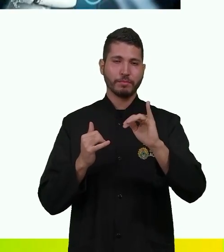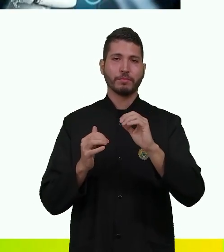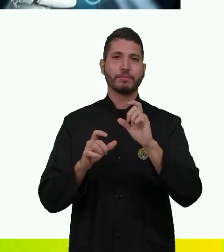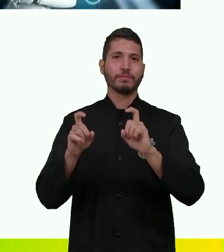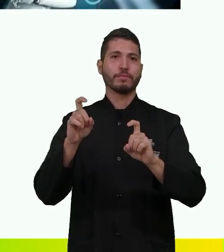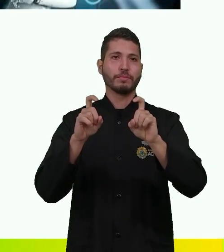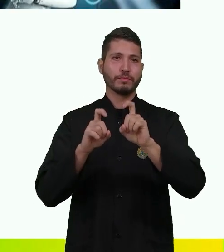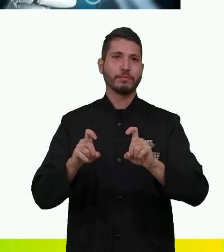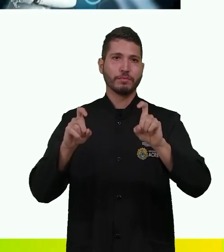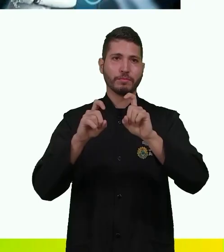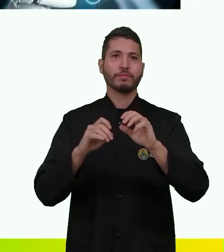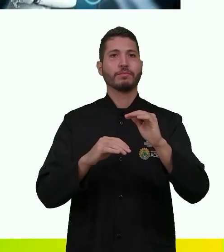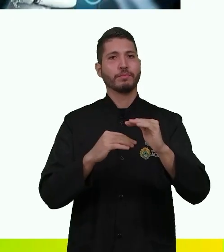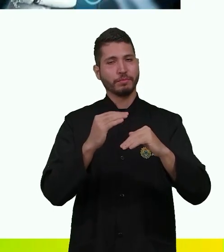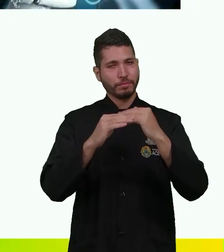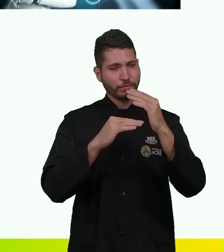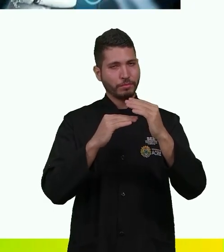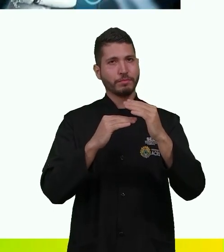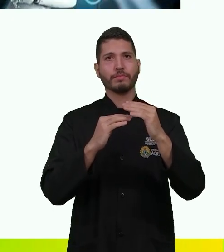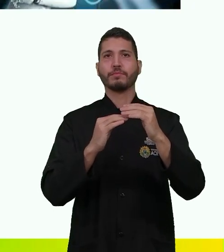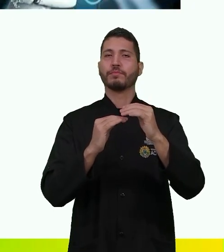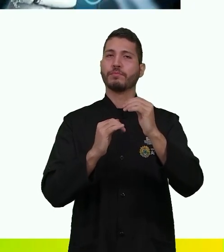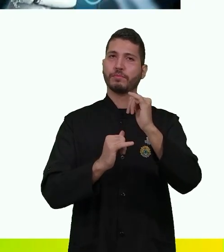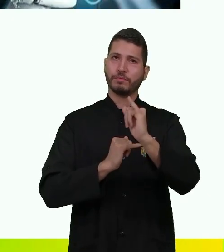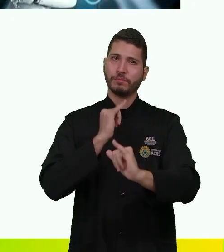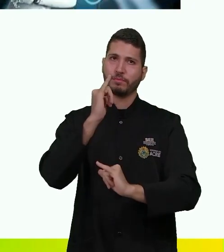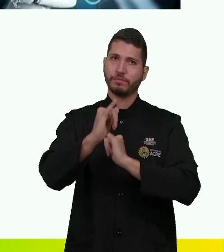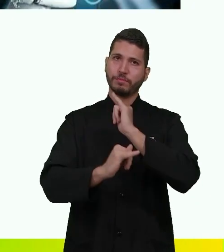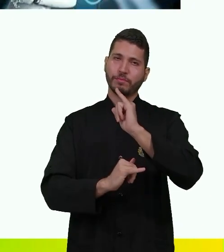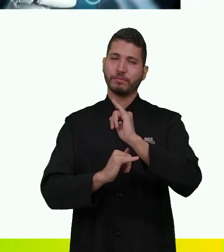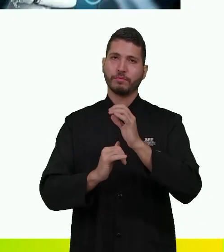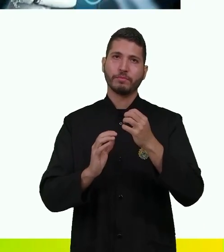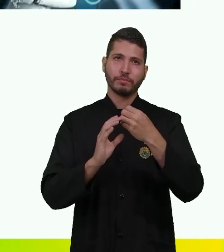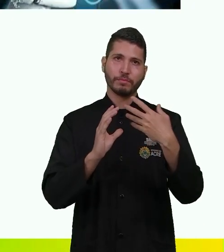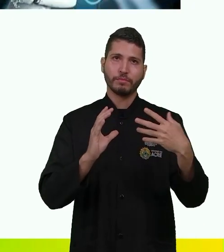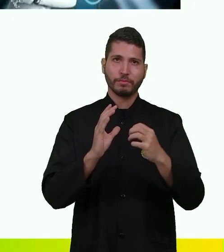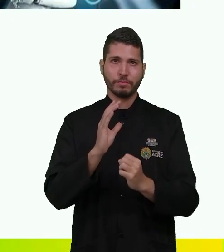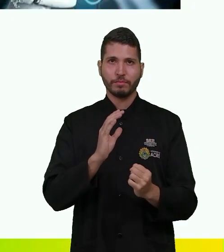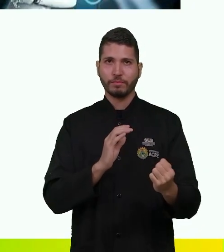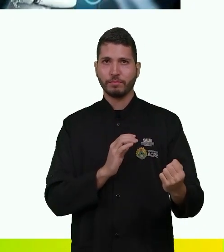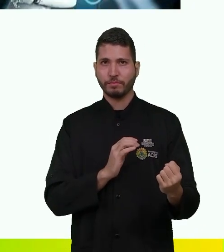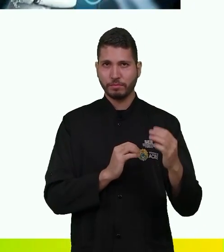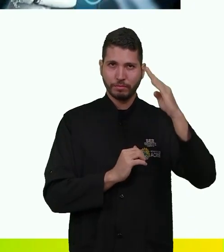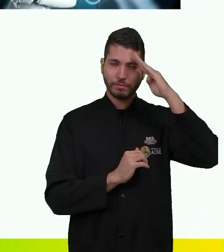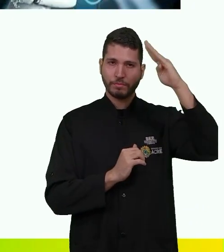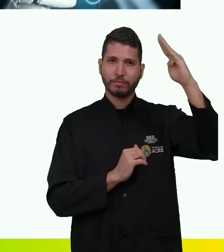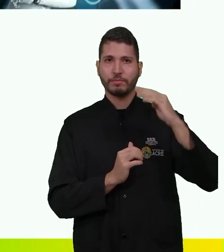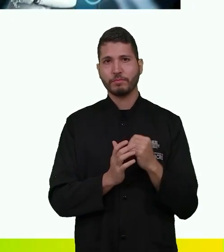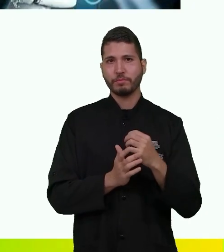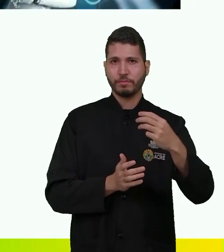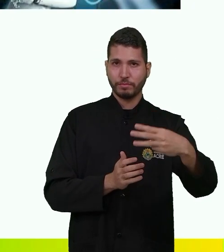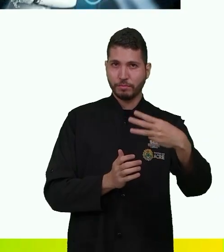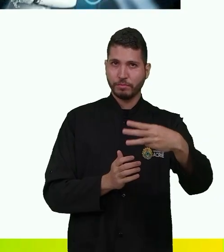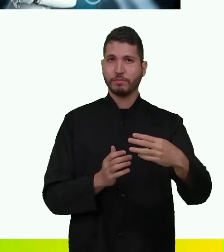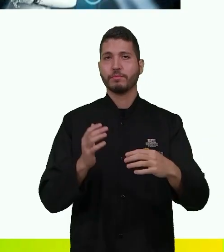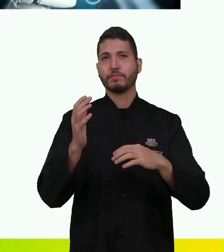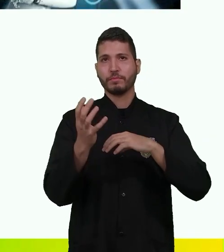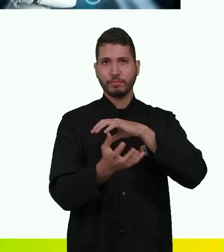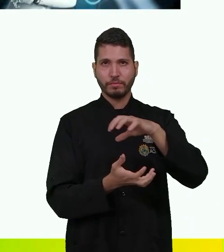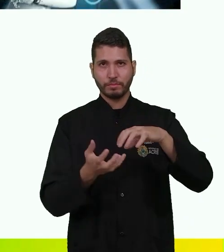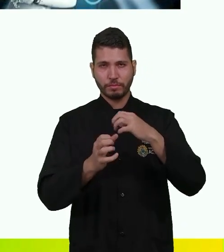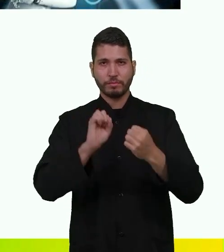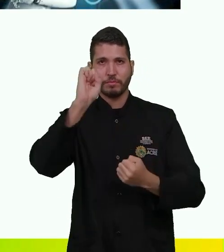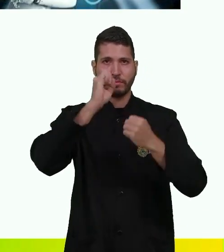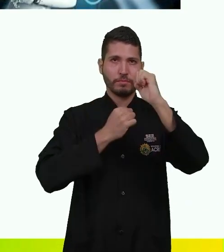da internet. Essa é a principal característica da terceira Revolução